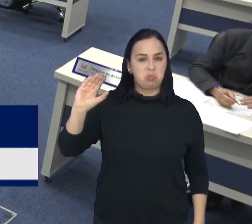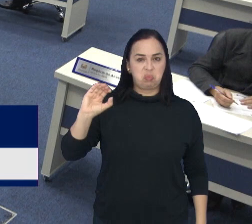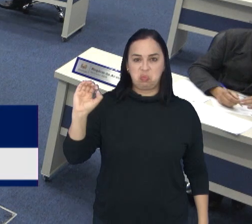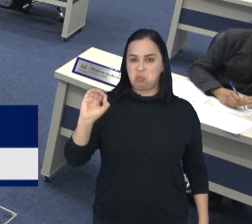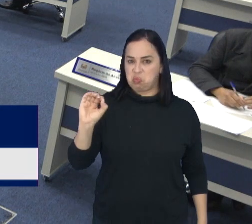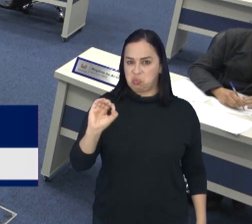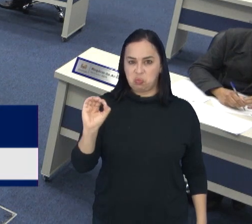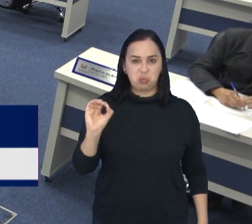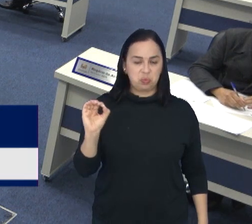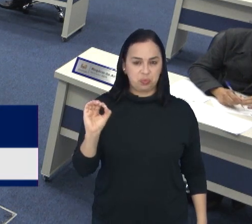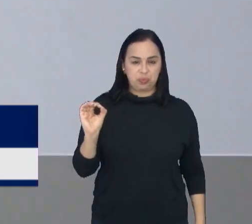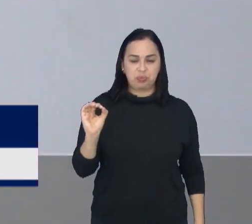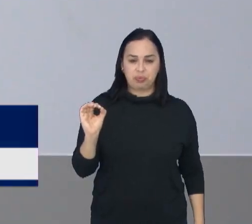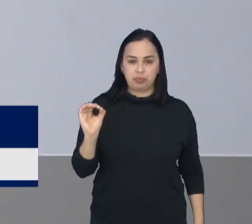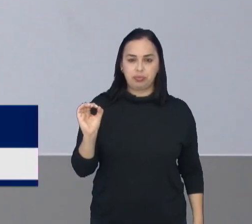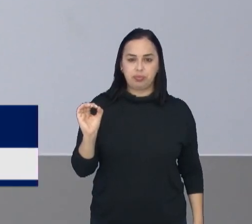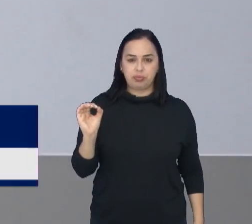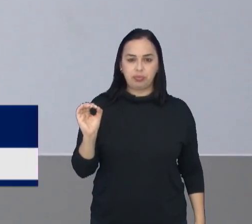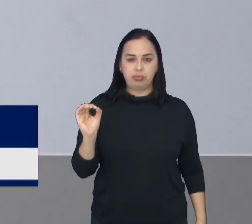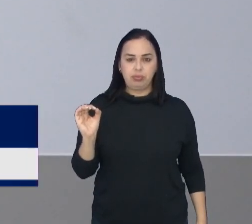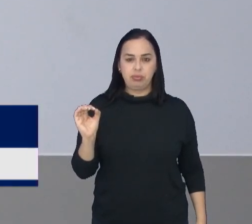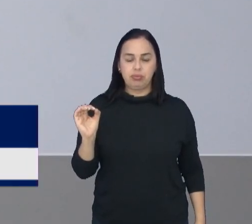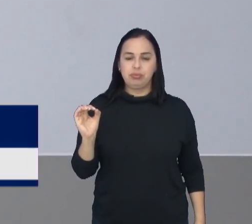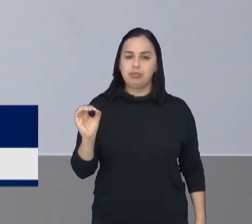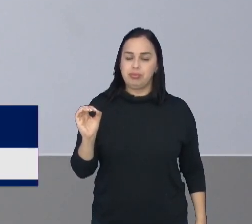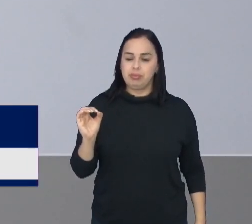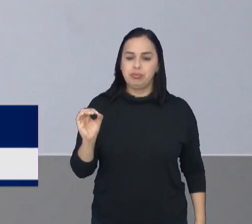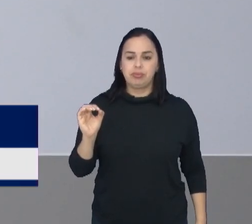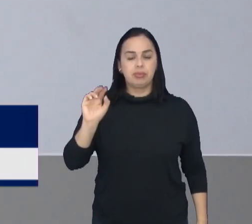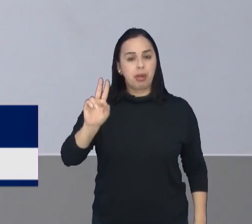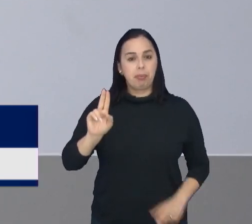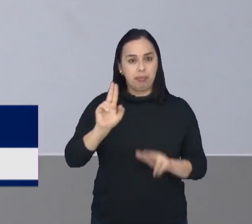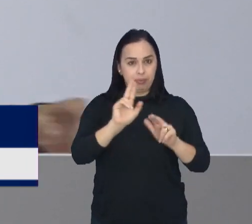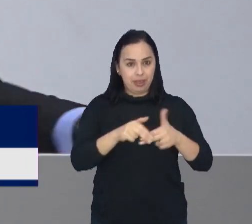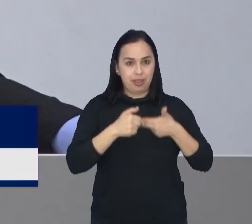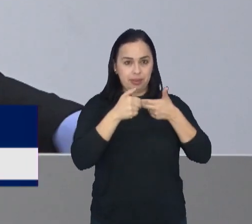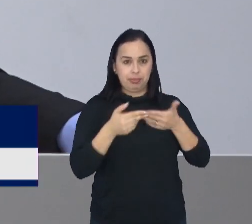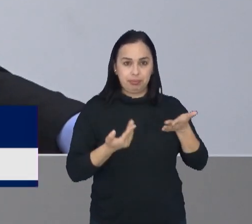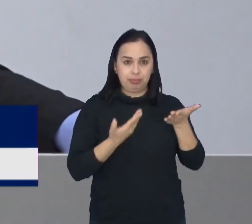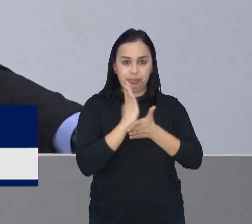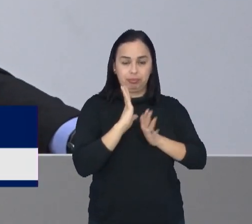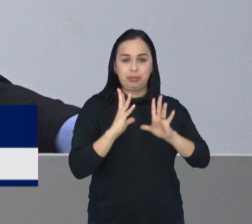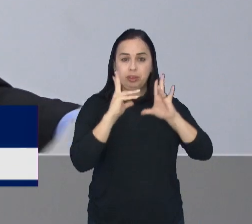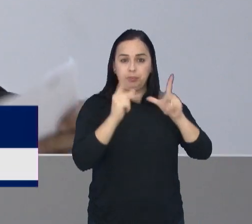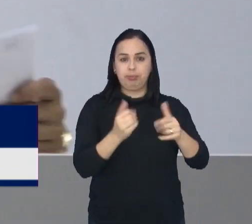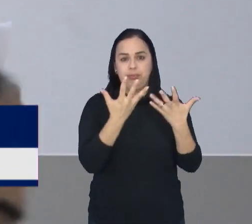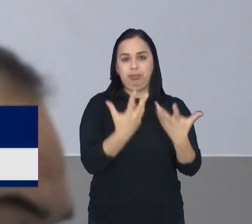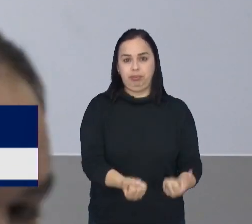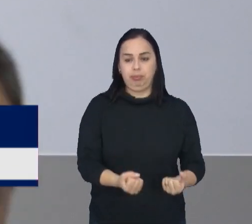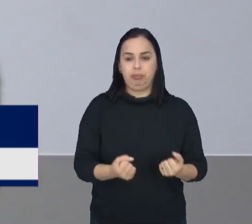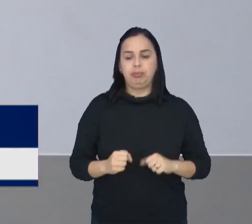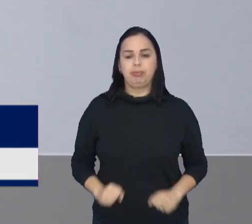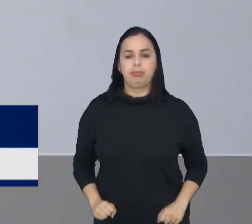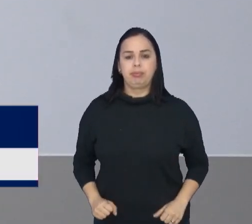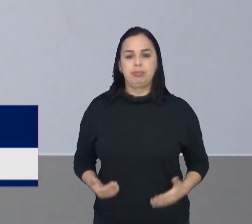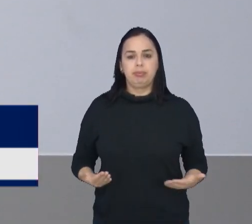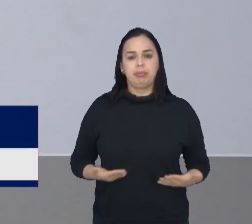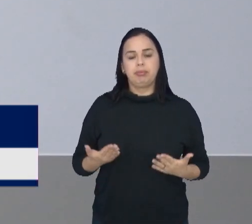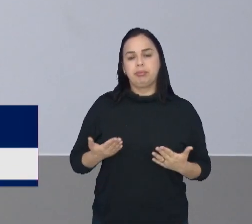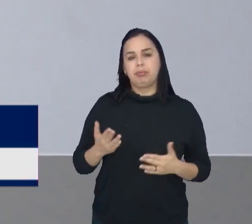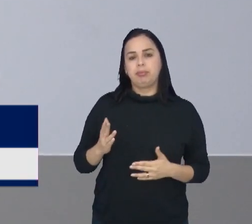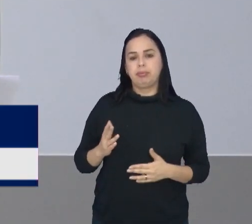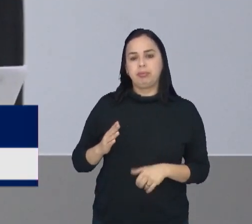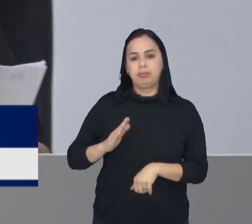voto contrário, senhor presidente. Sem nenhum voto contrário, está aprovado por unanimidade. Passaremos